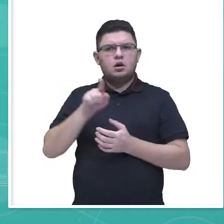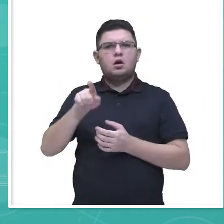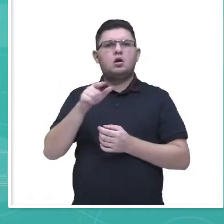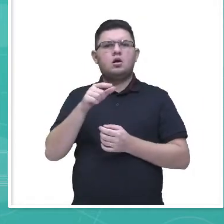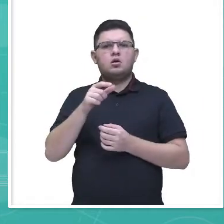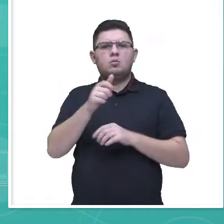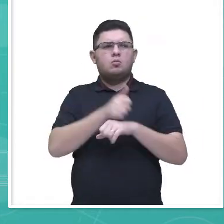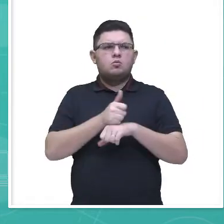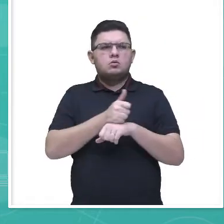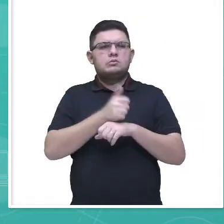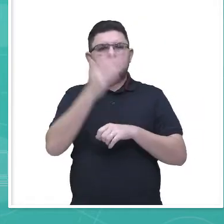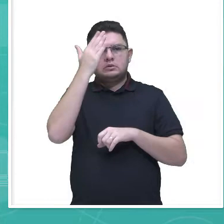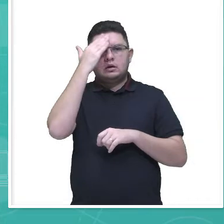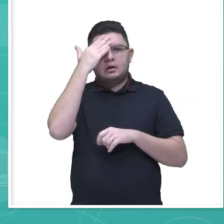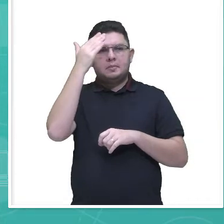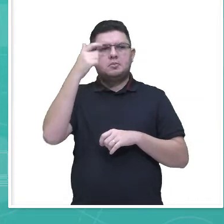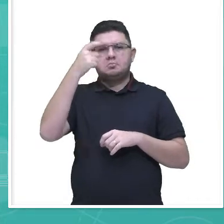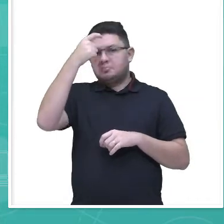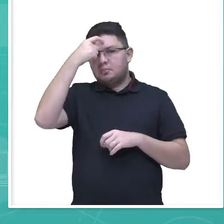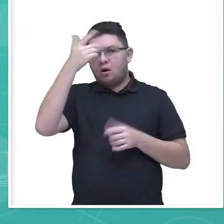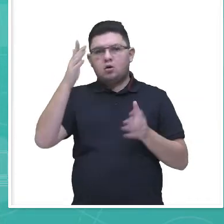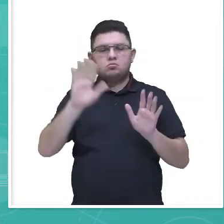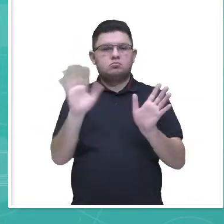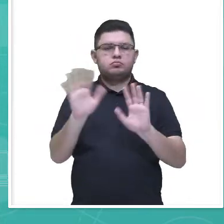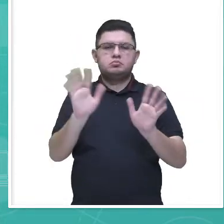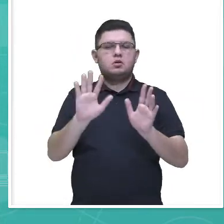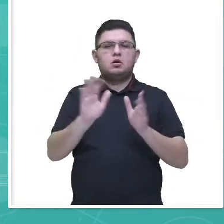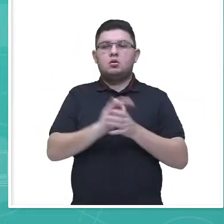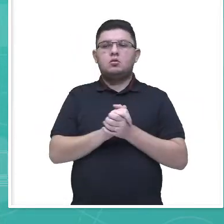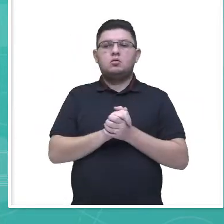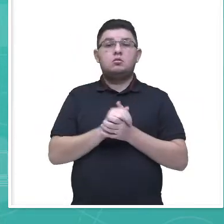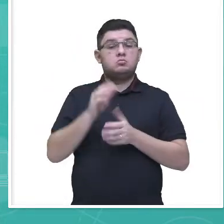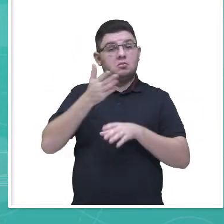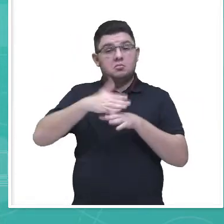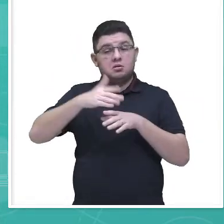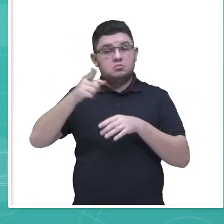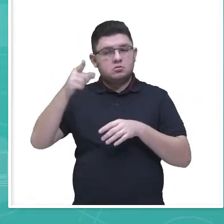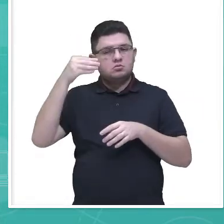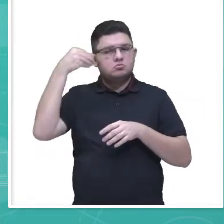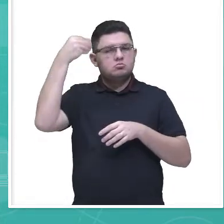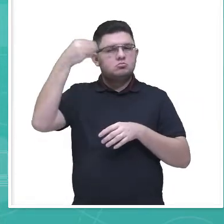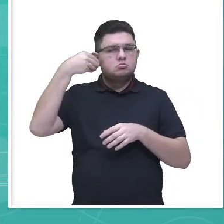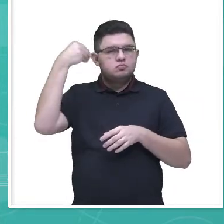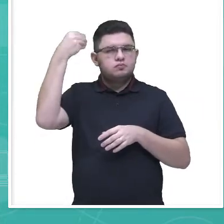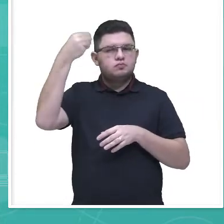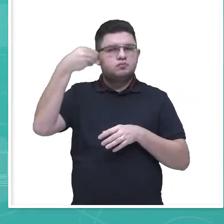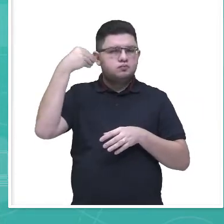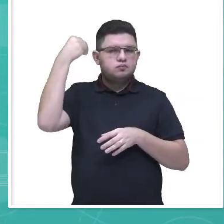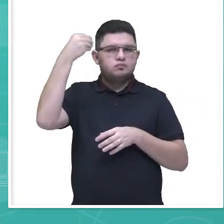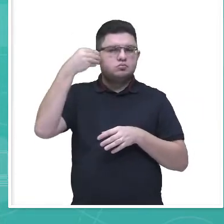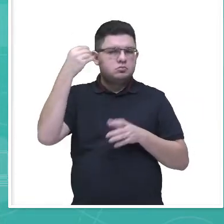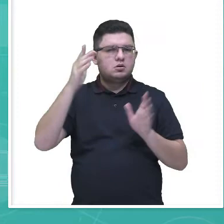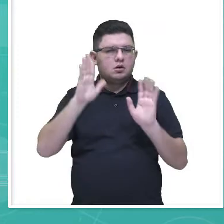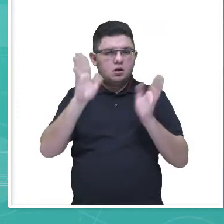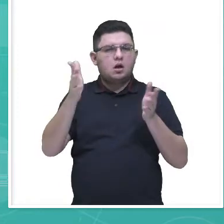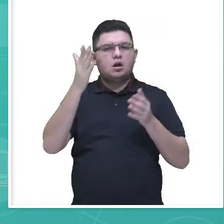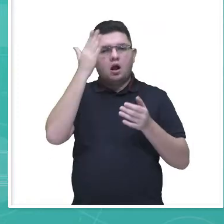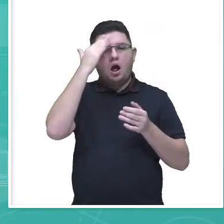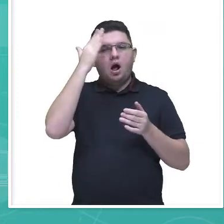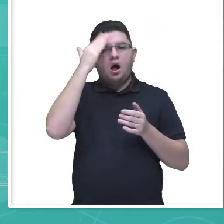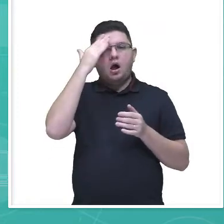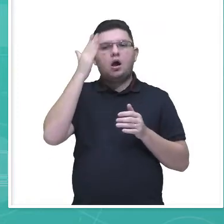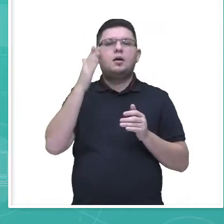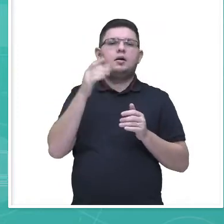quiser te dar ali 2 quilos exatamente de carne, ele vai pegar a quantidade de carne, vai colocar aqui na balança,